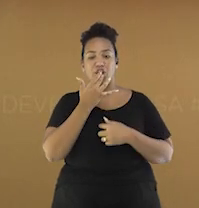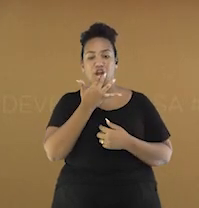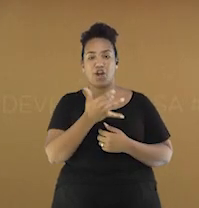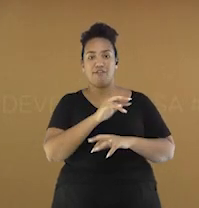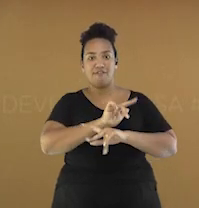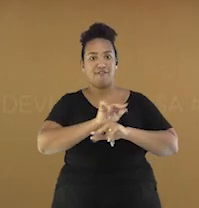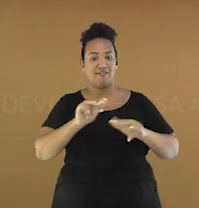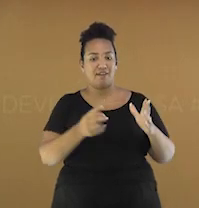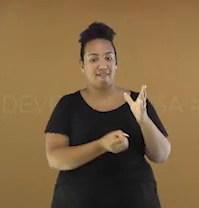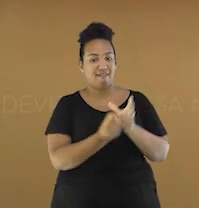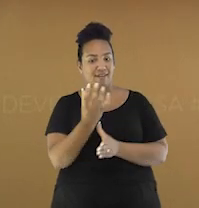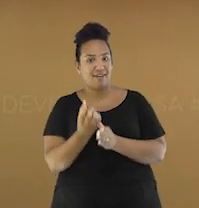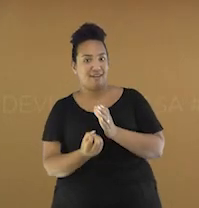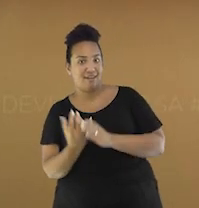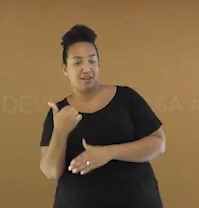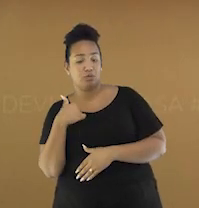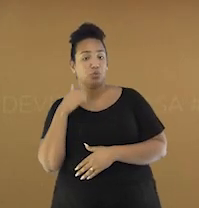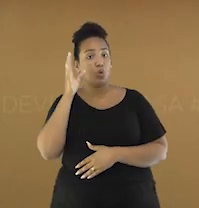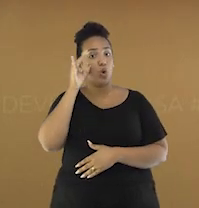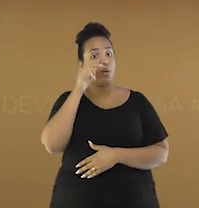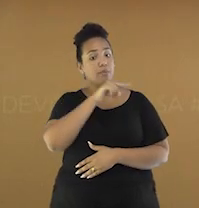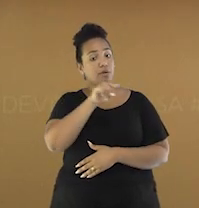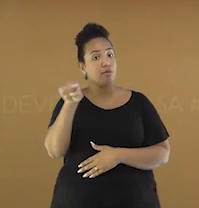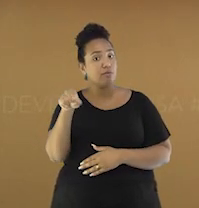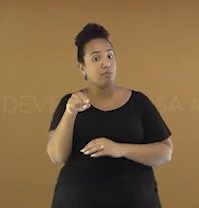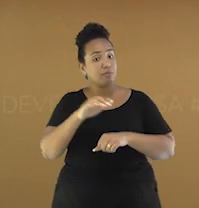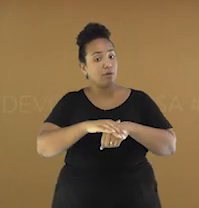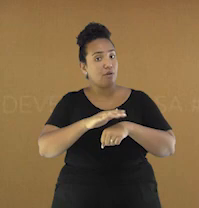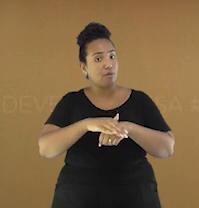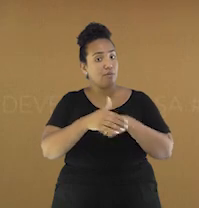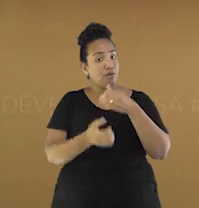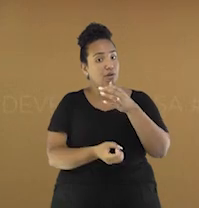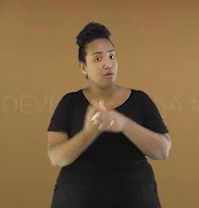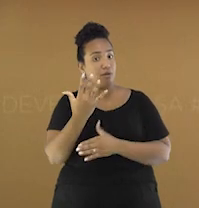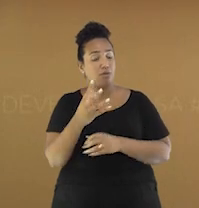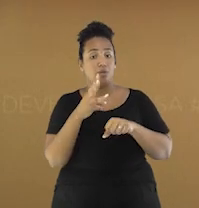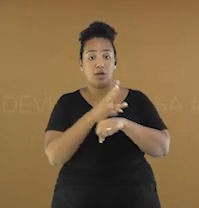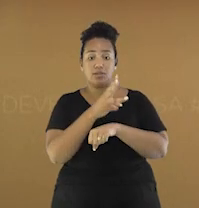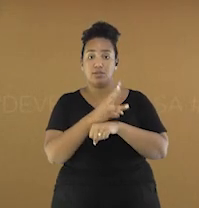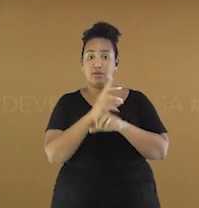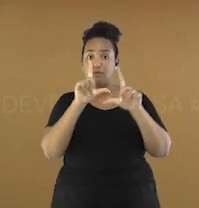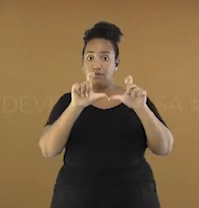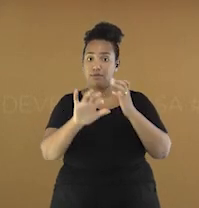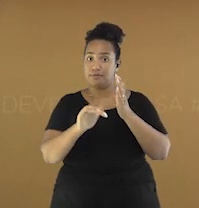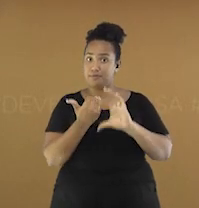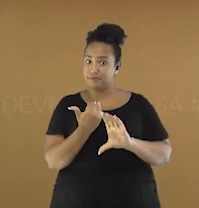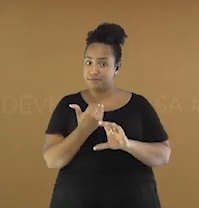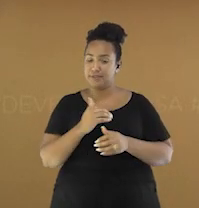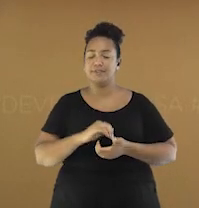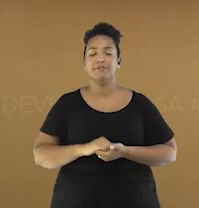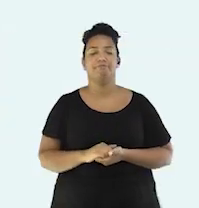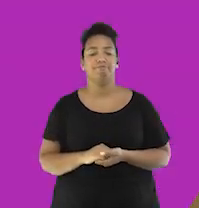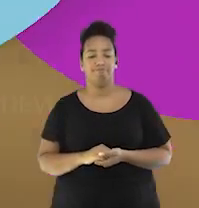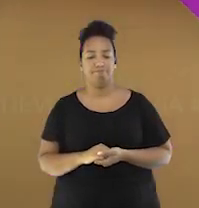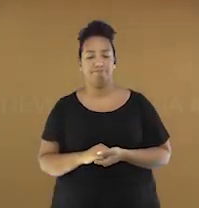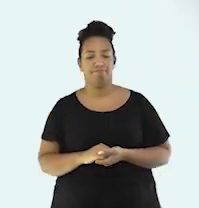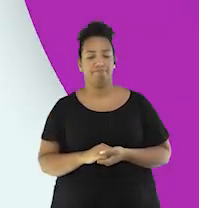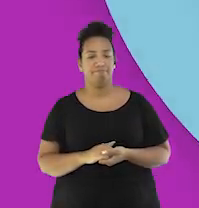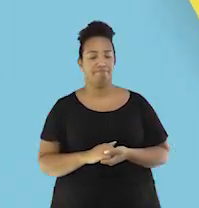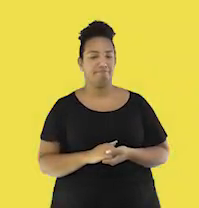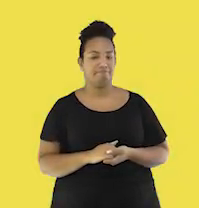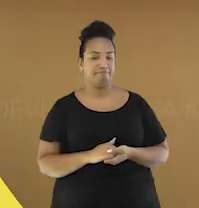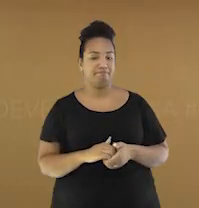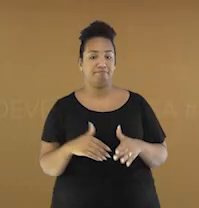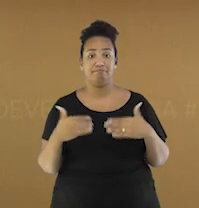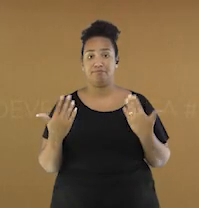cada cor. Ai, eu tô super curiosa para ver como ficou o ukulele de vocês. Mandem as fotos pro nosso WhatsApp, que eu aposto que estão lindos